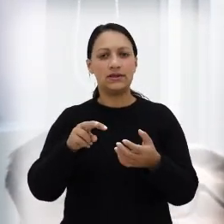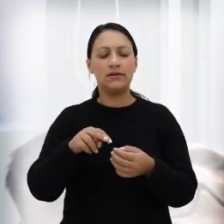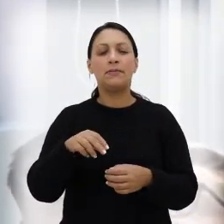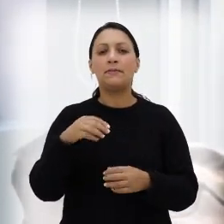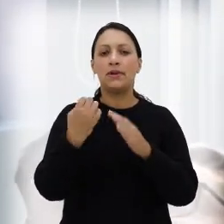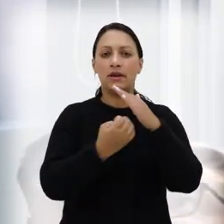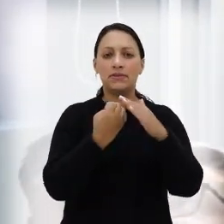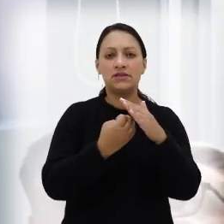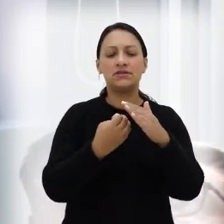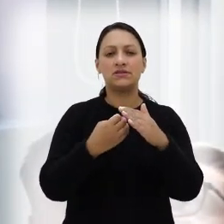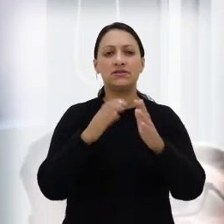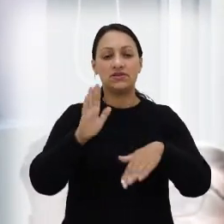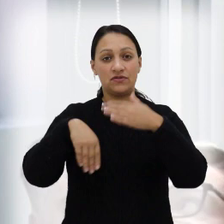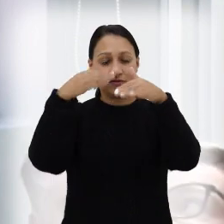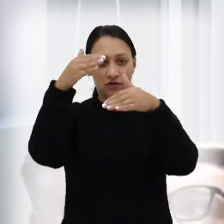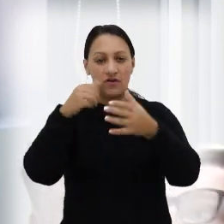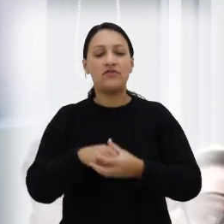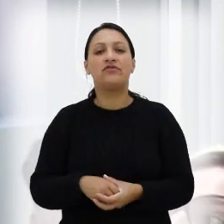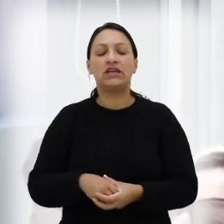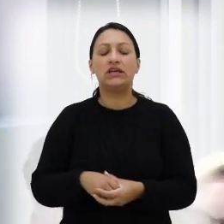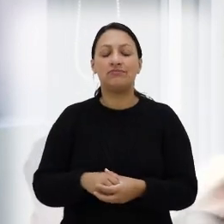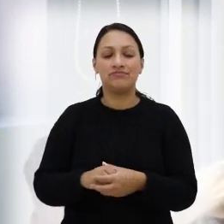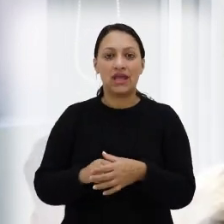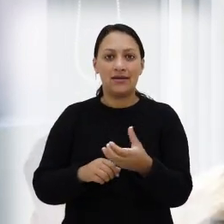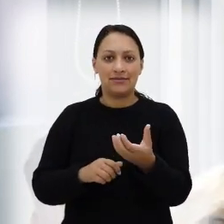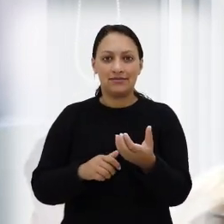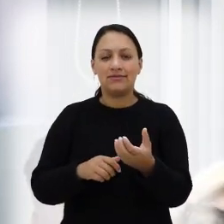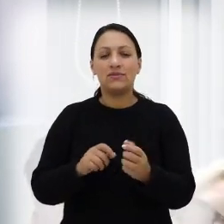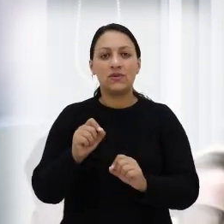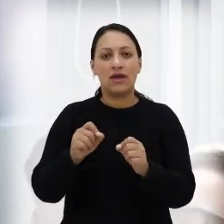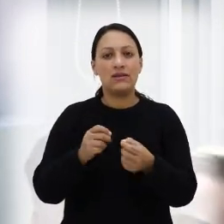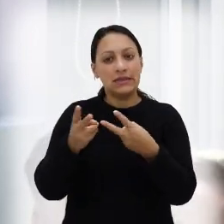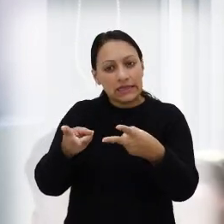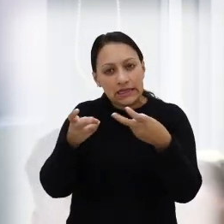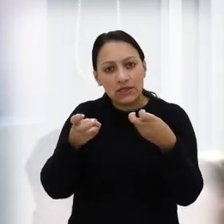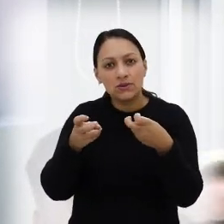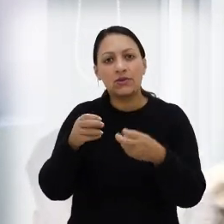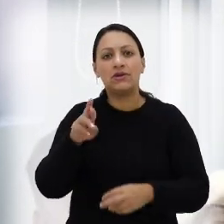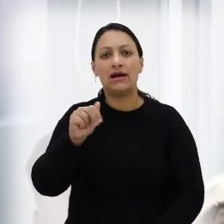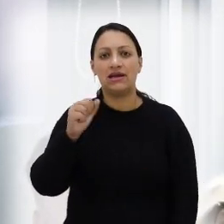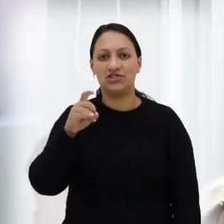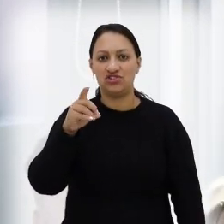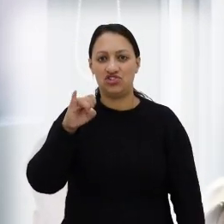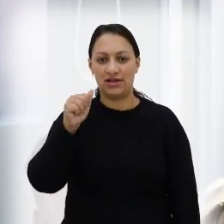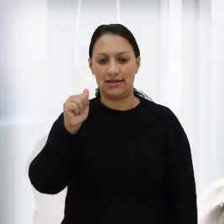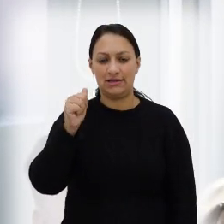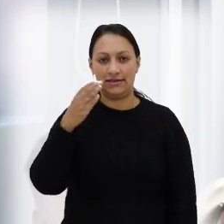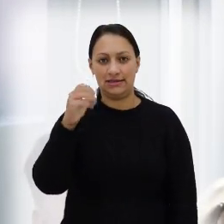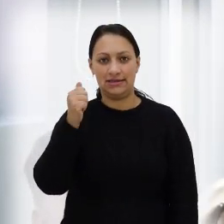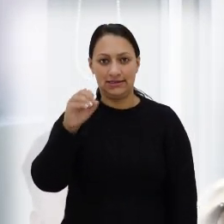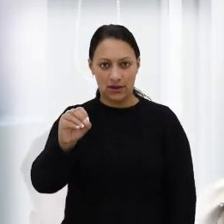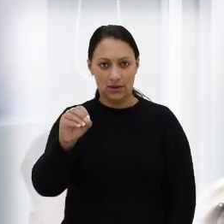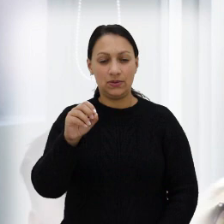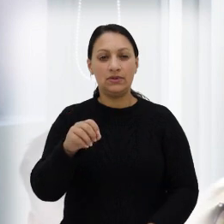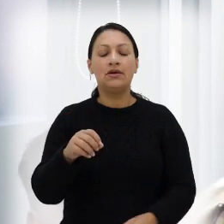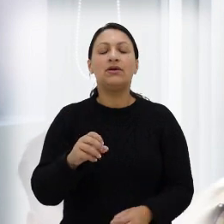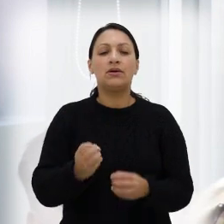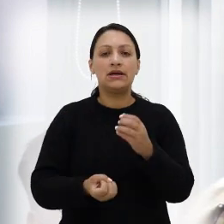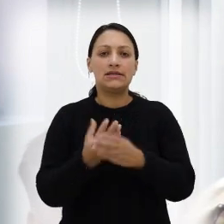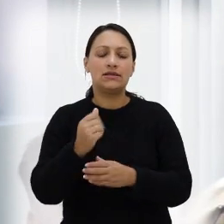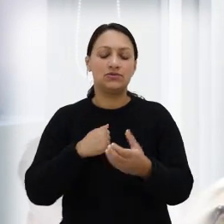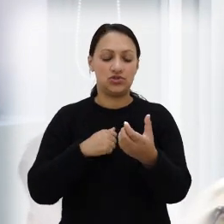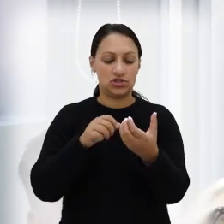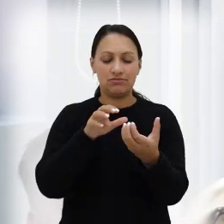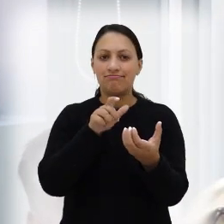que desenvolve detectores de radiação. Nosso principal produto é um dosímetro eletrônico para monitoramento da dose